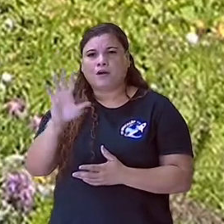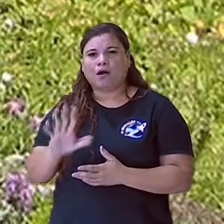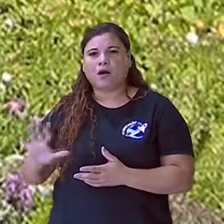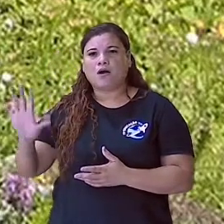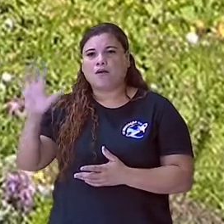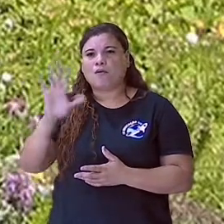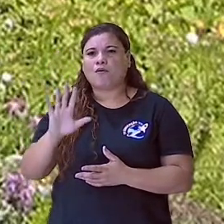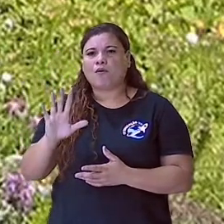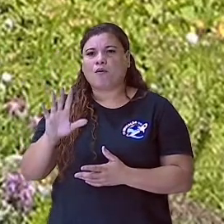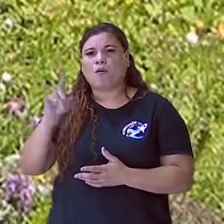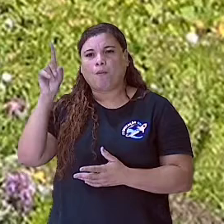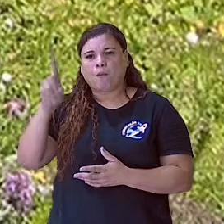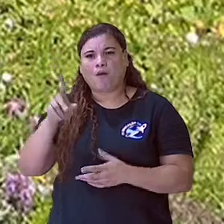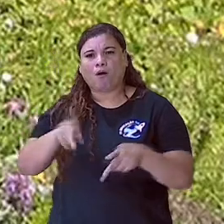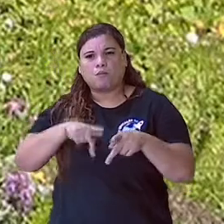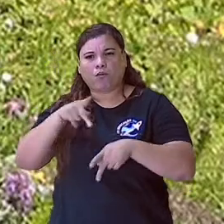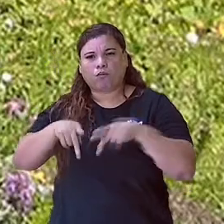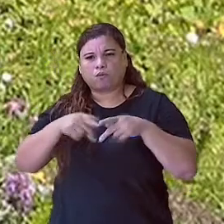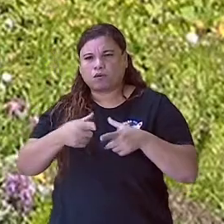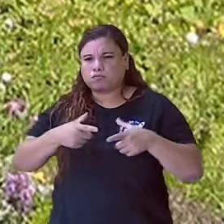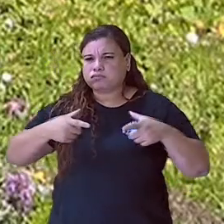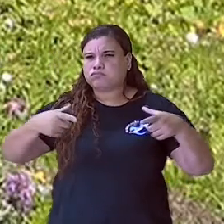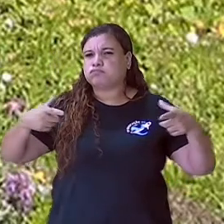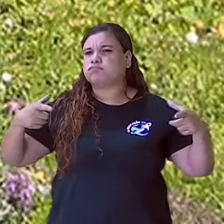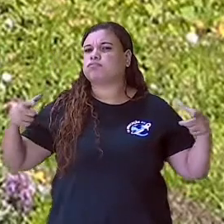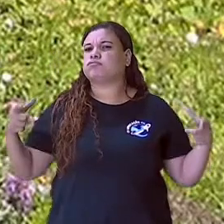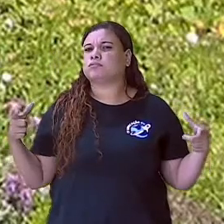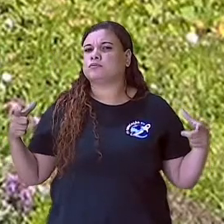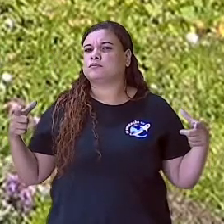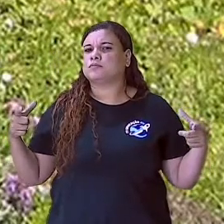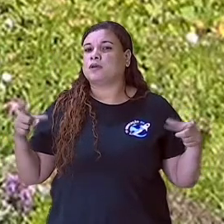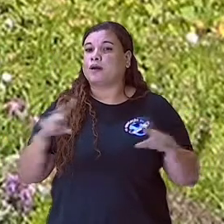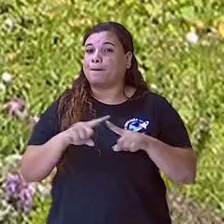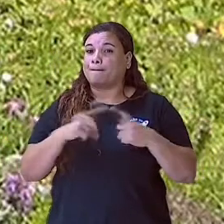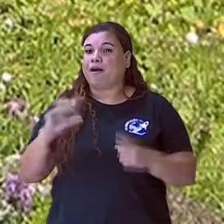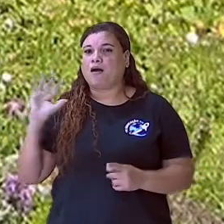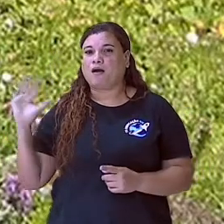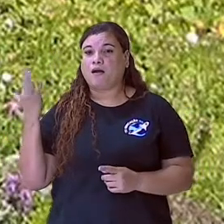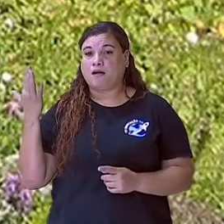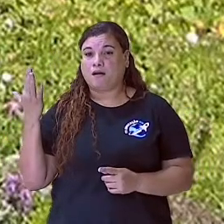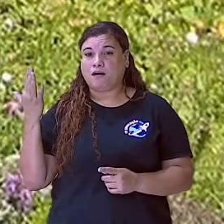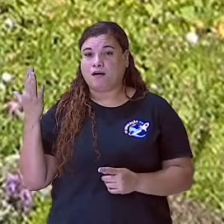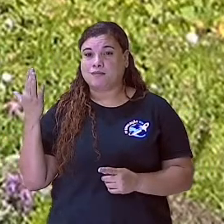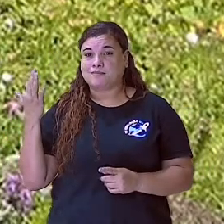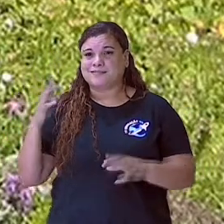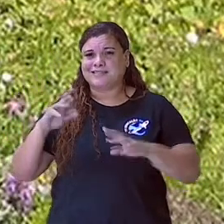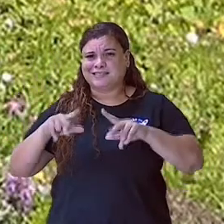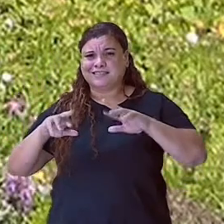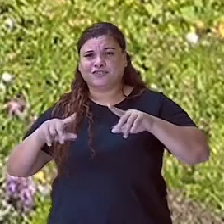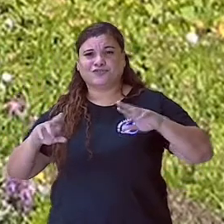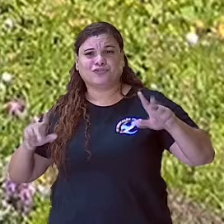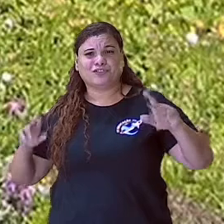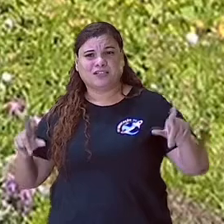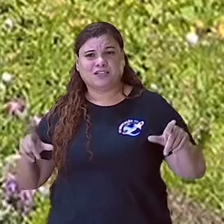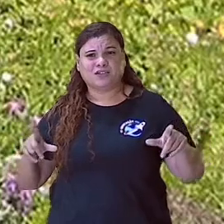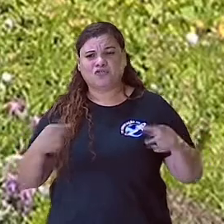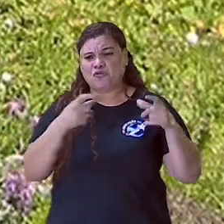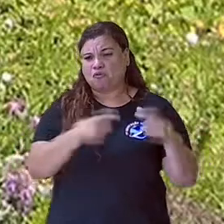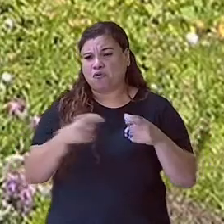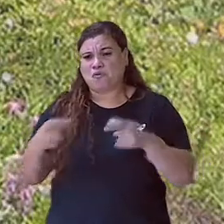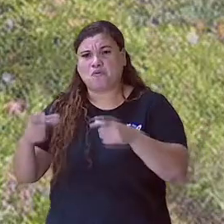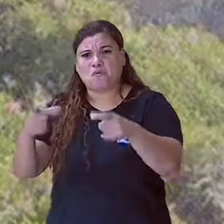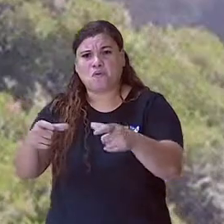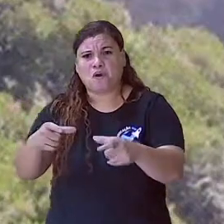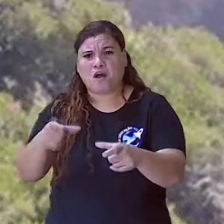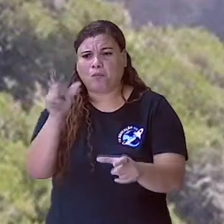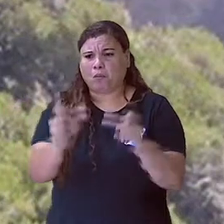mais populoso. Mas isso é facilmente explicado devido ao clima, ok? E na